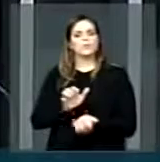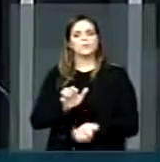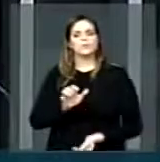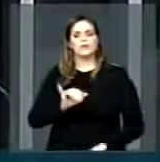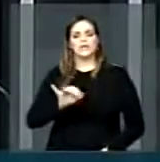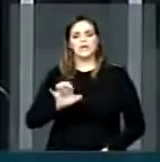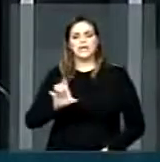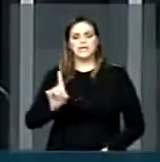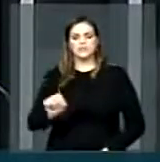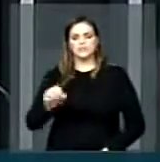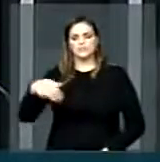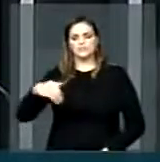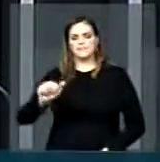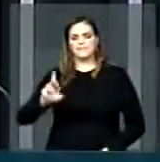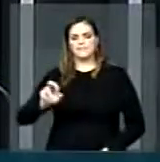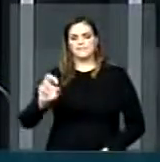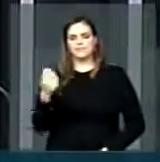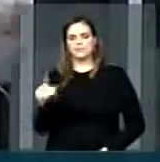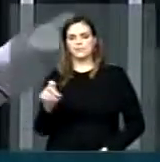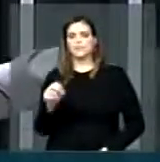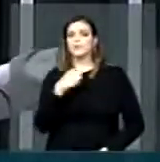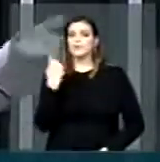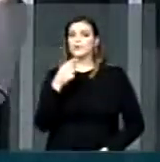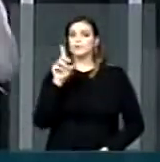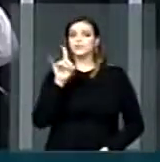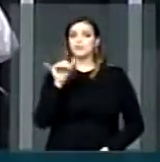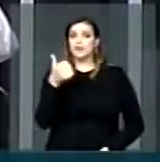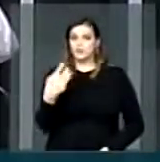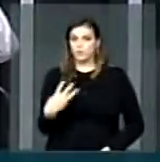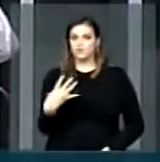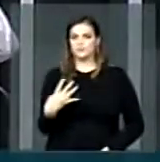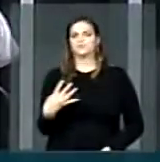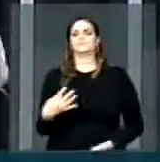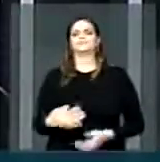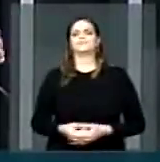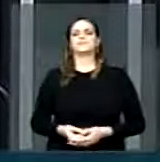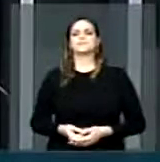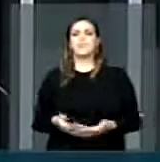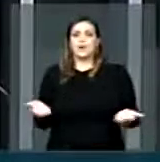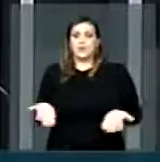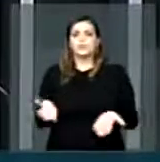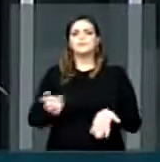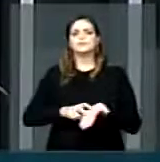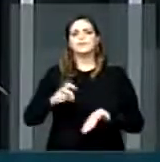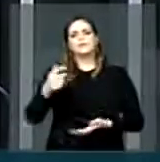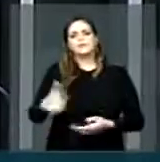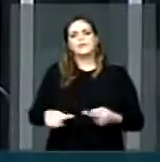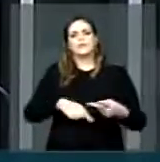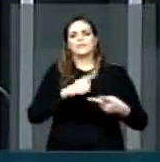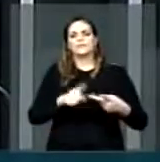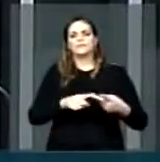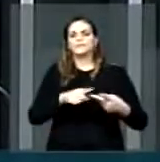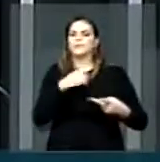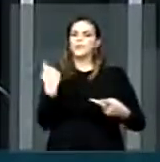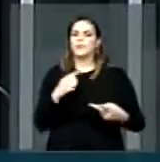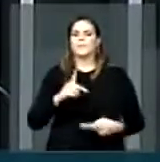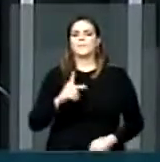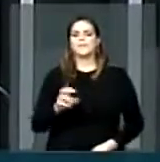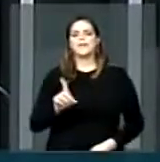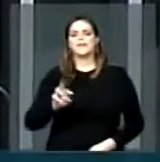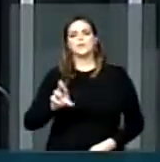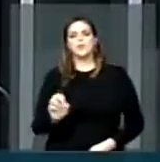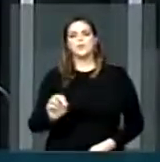o Iedo Maranhão, faleceu agora no dia 14, e hoje pela manhã recebemos uma notícia do falecimento de seu Pedro